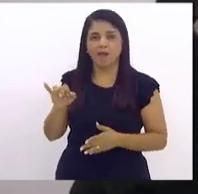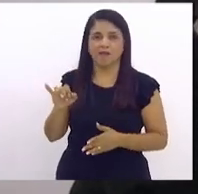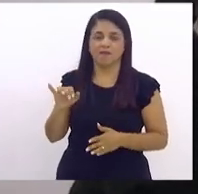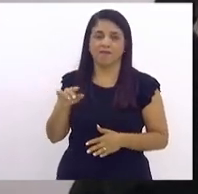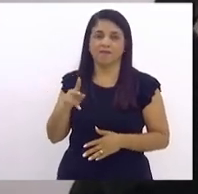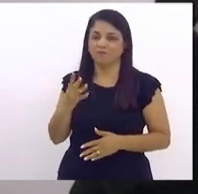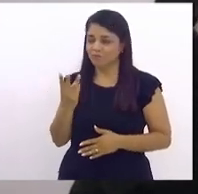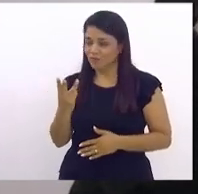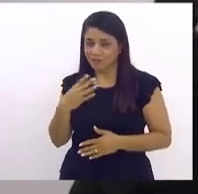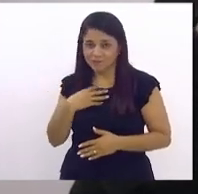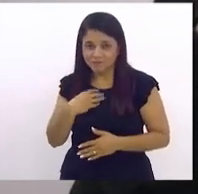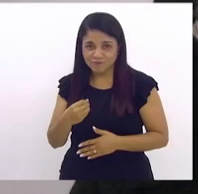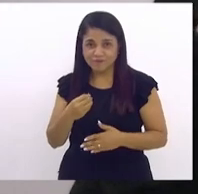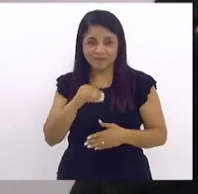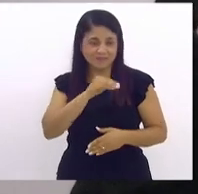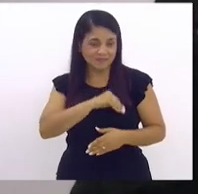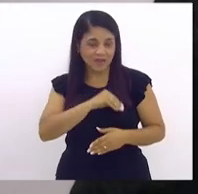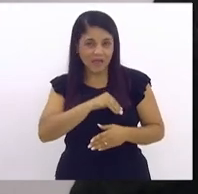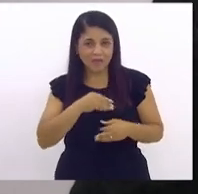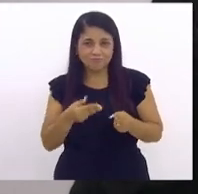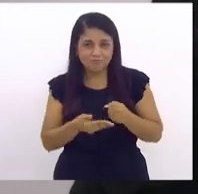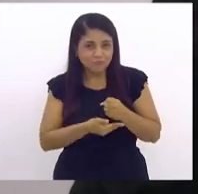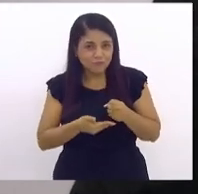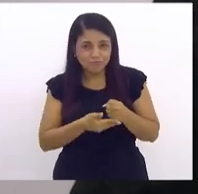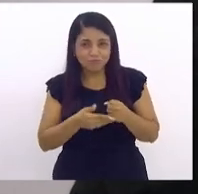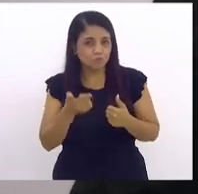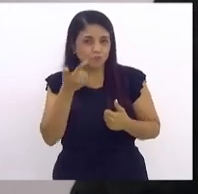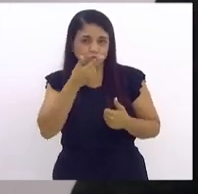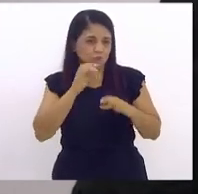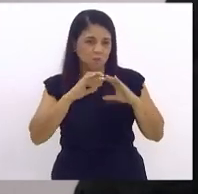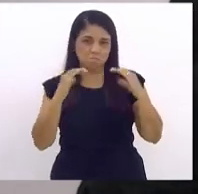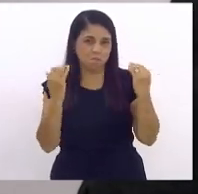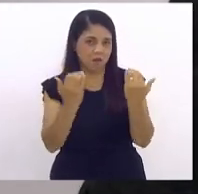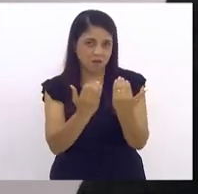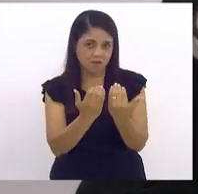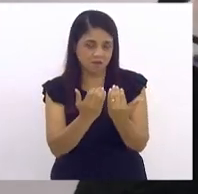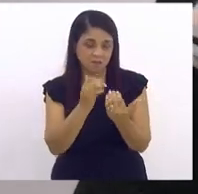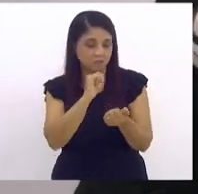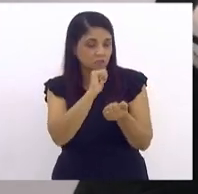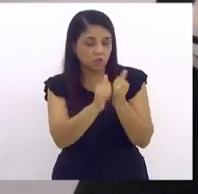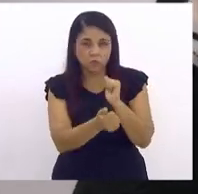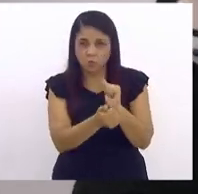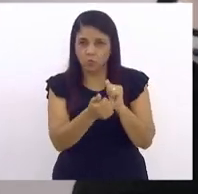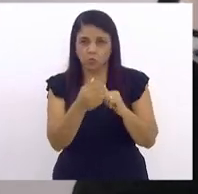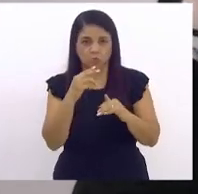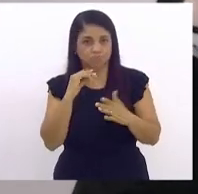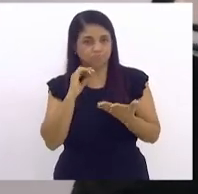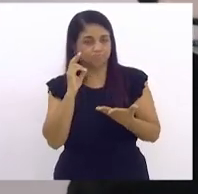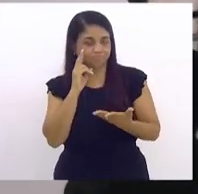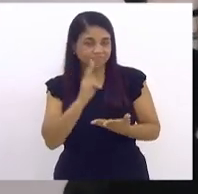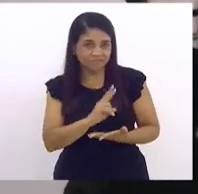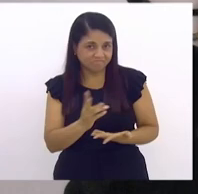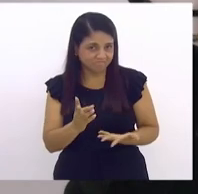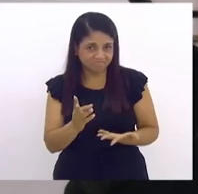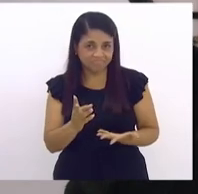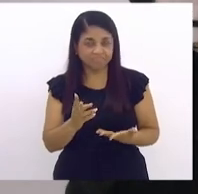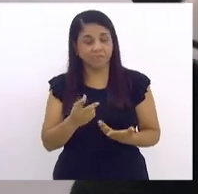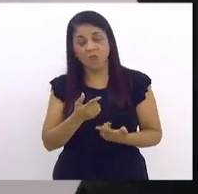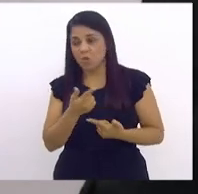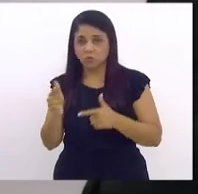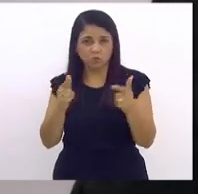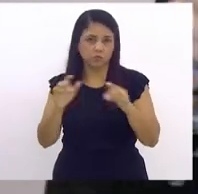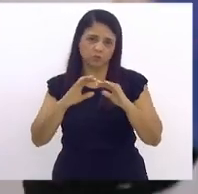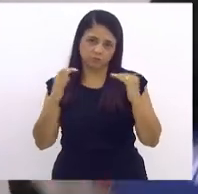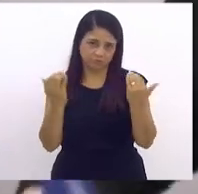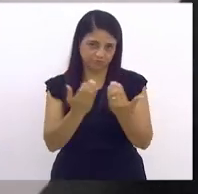que ganha um salário mínimo não consegue fazer seus filhos irem ao Maracanã ver um jogo. E isso vale para as outras arenas.